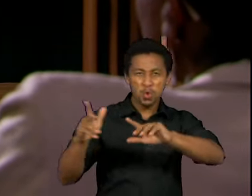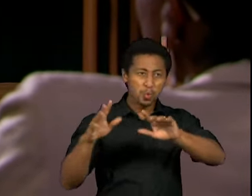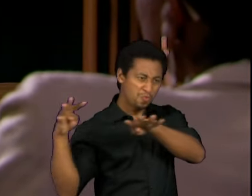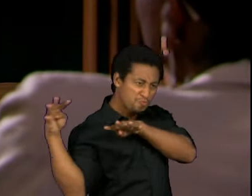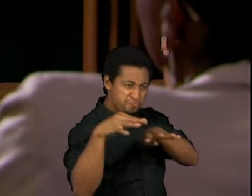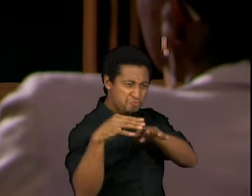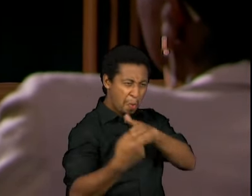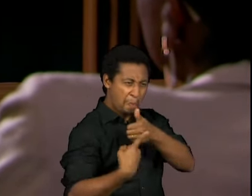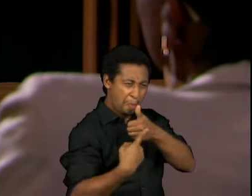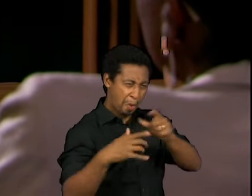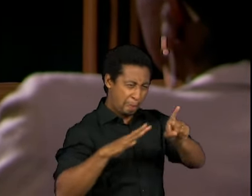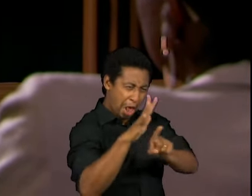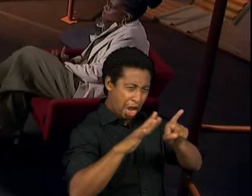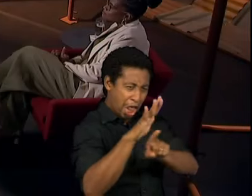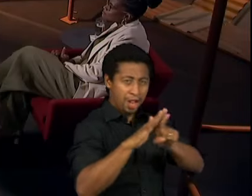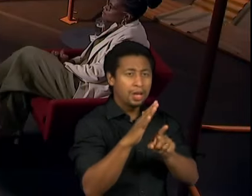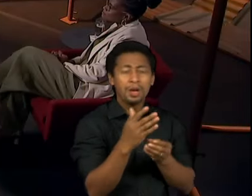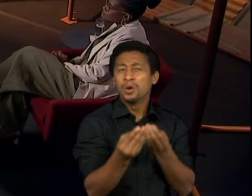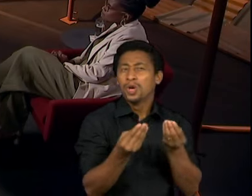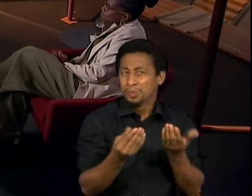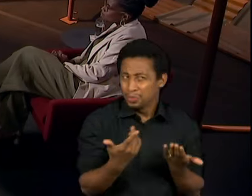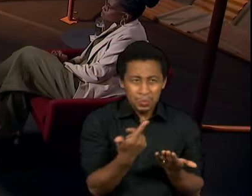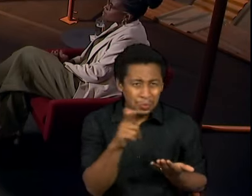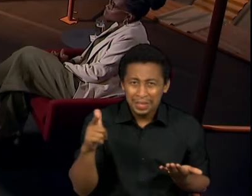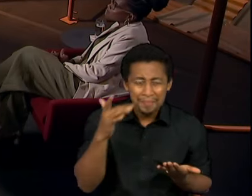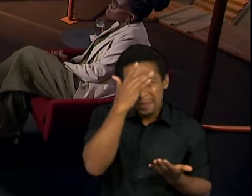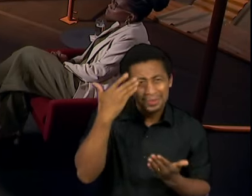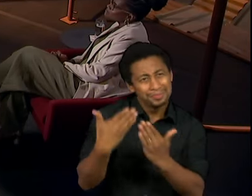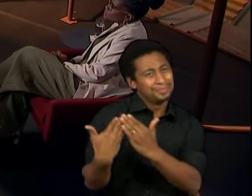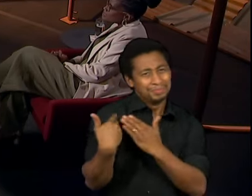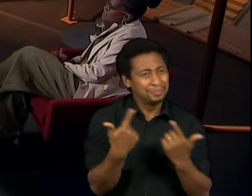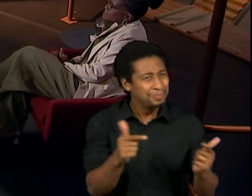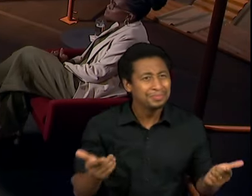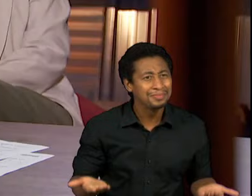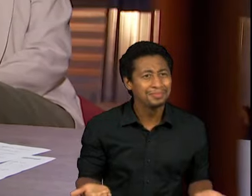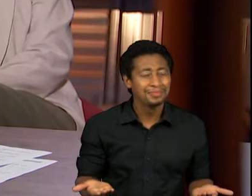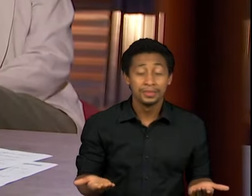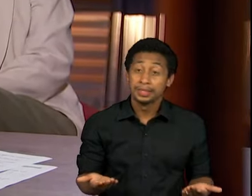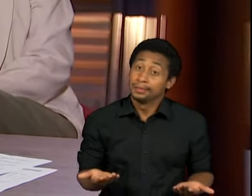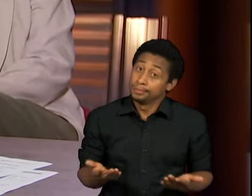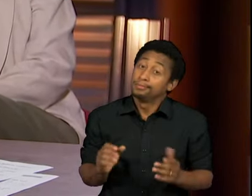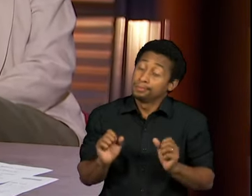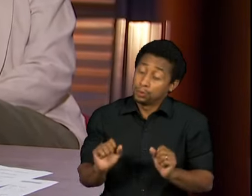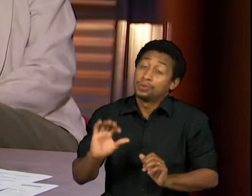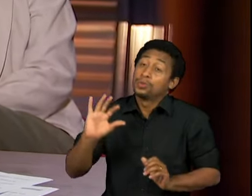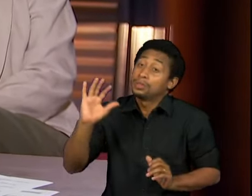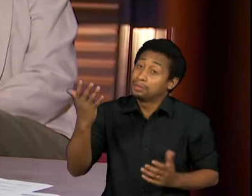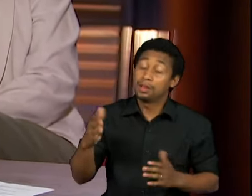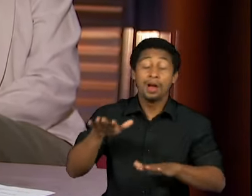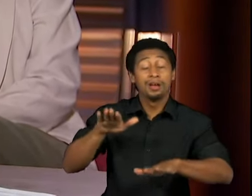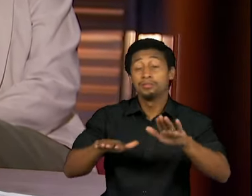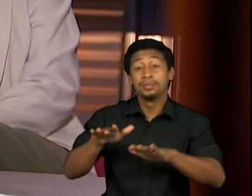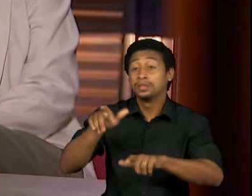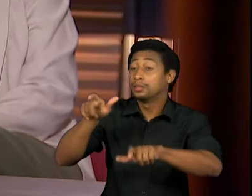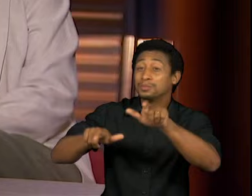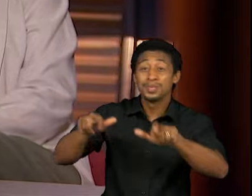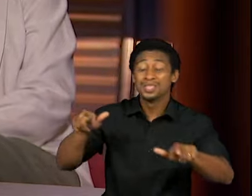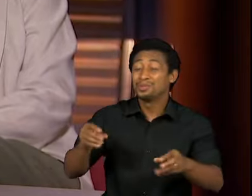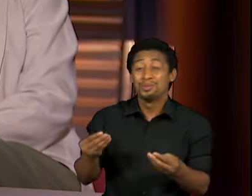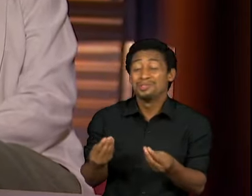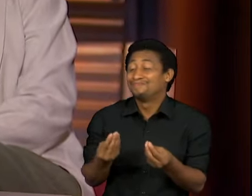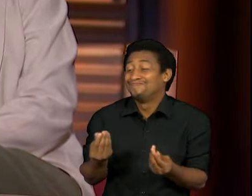moderado que tá muito calado e não tá participando dessa conversa e pode ser eu acho que essa também se cansam acho que as pessoas